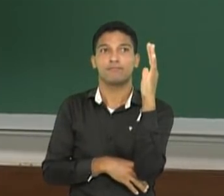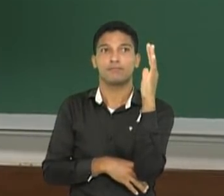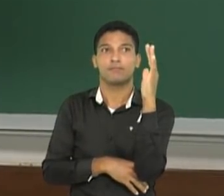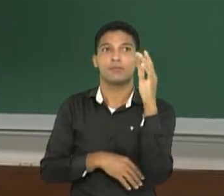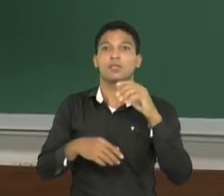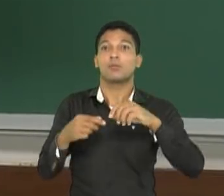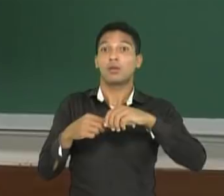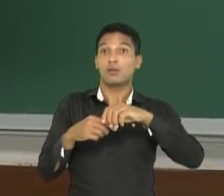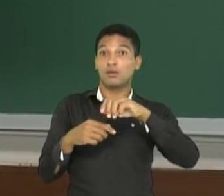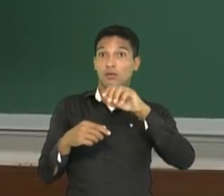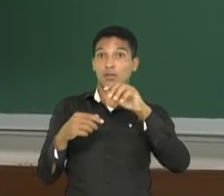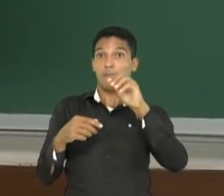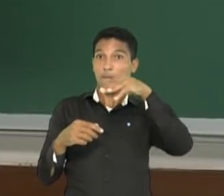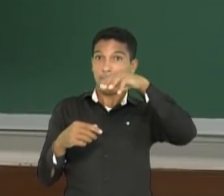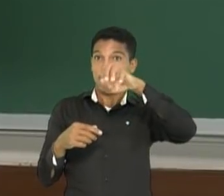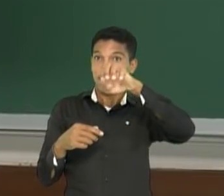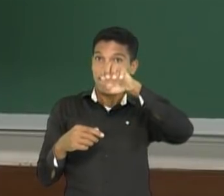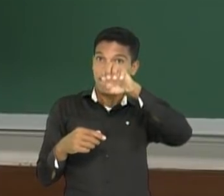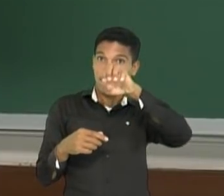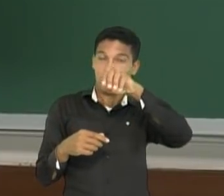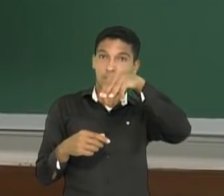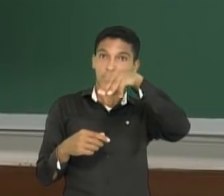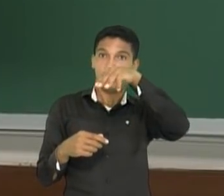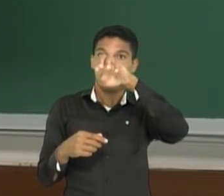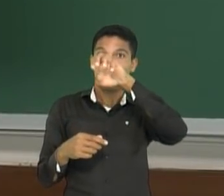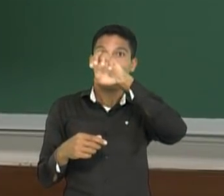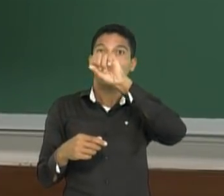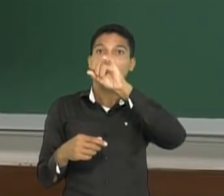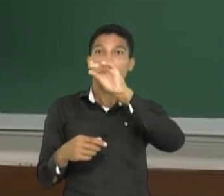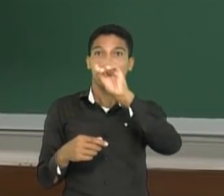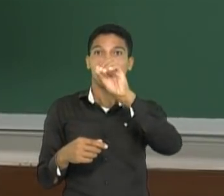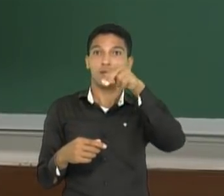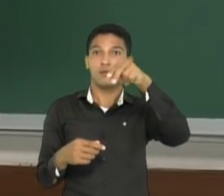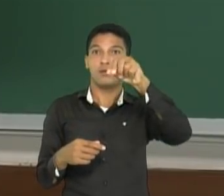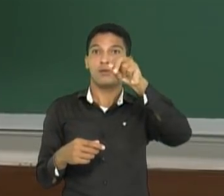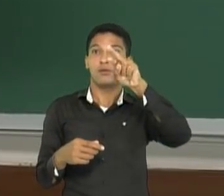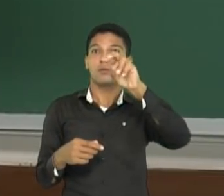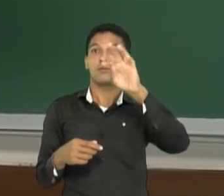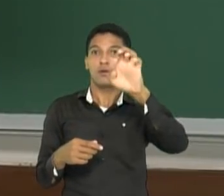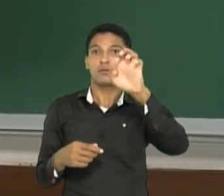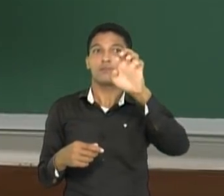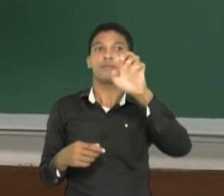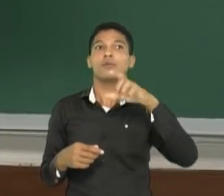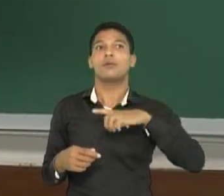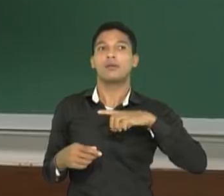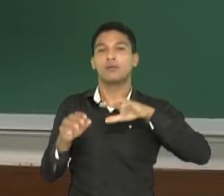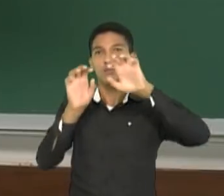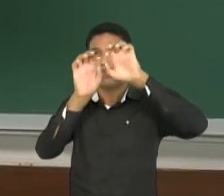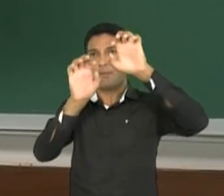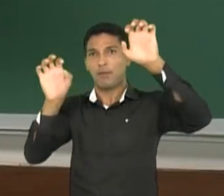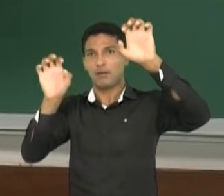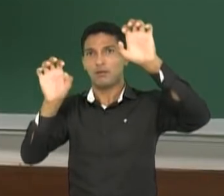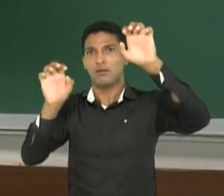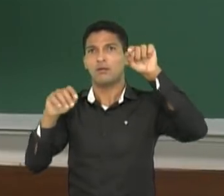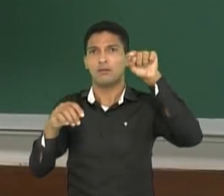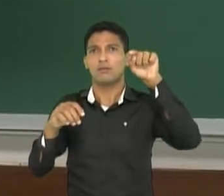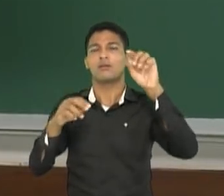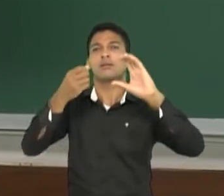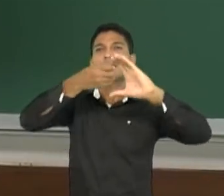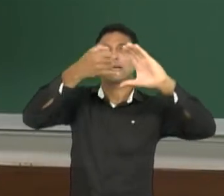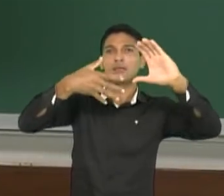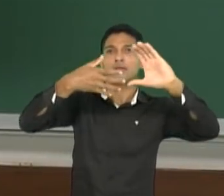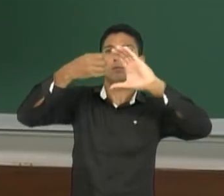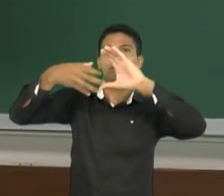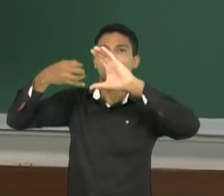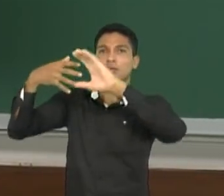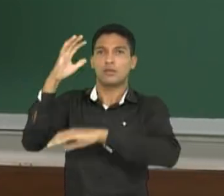no que é produzido em cada uma dessas áreas, né? Nós vamos ter diferentes paisagens com diferentes características